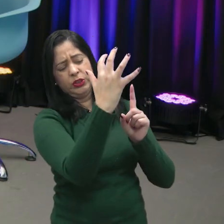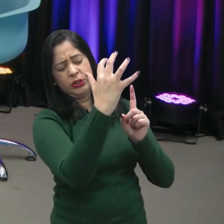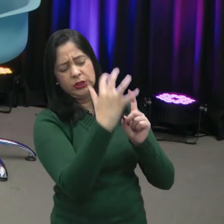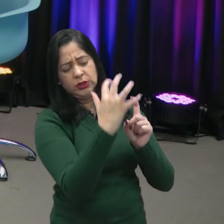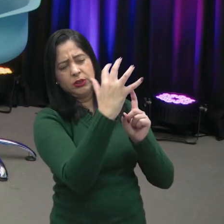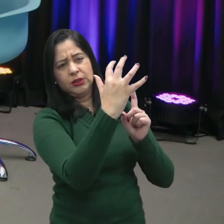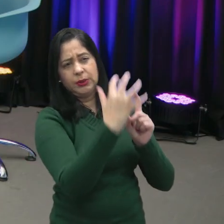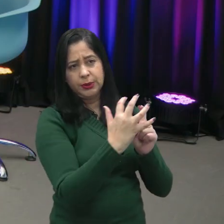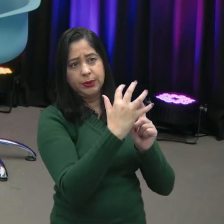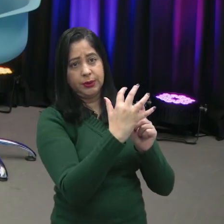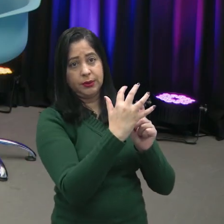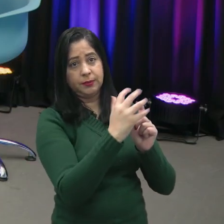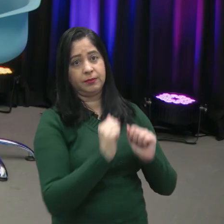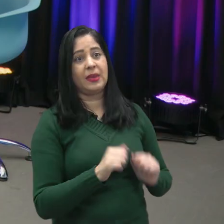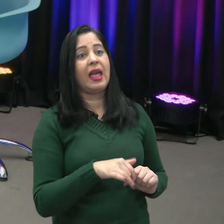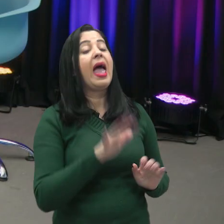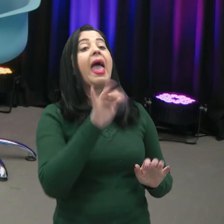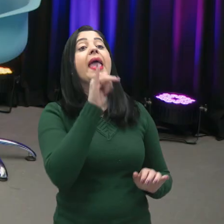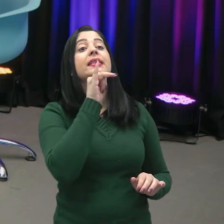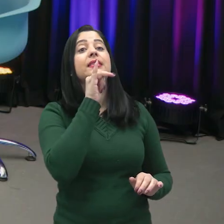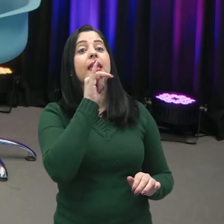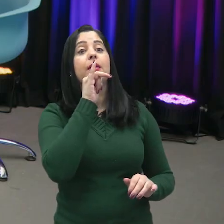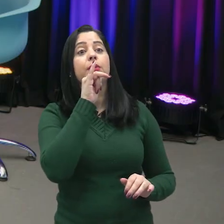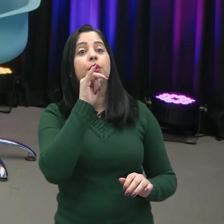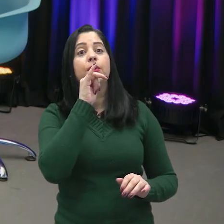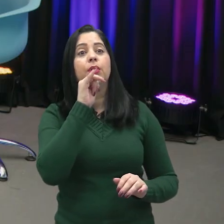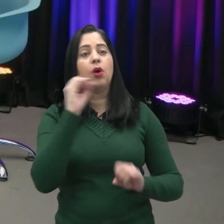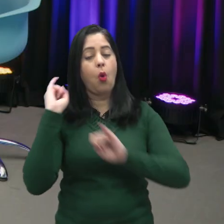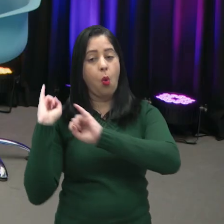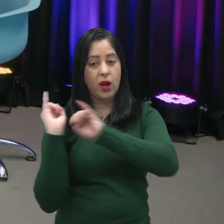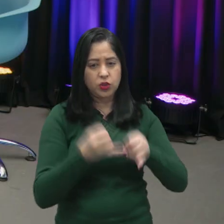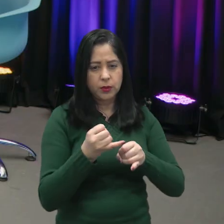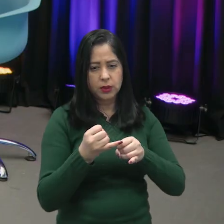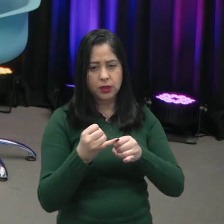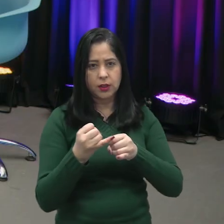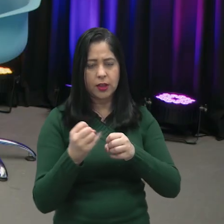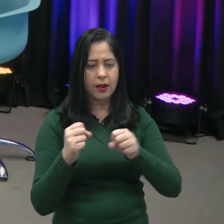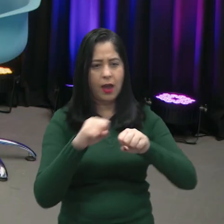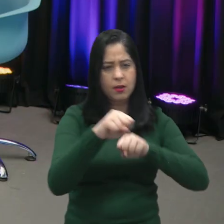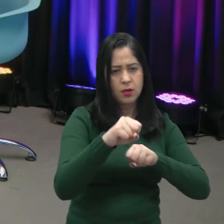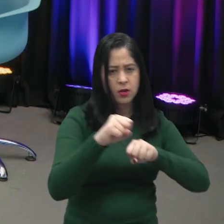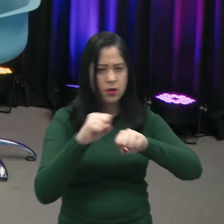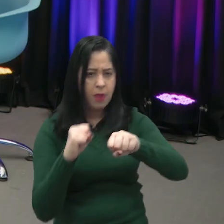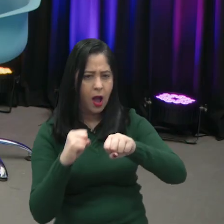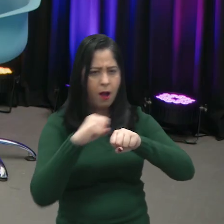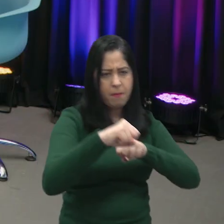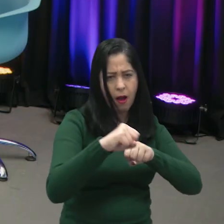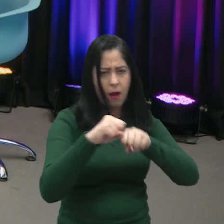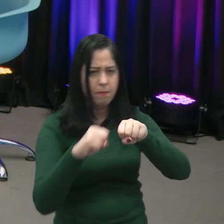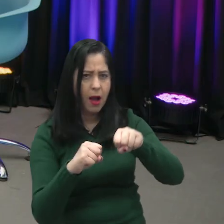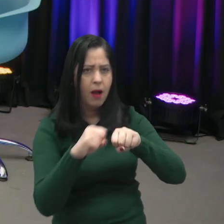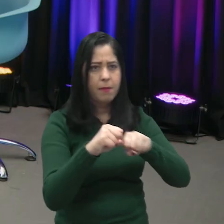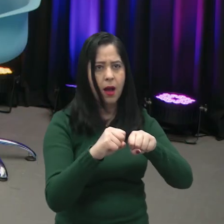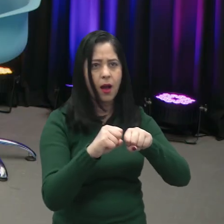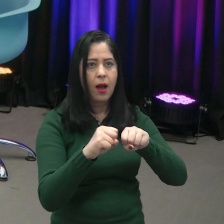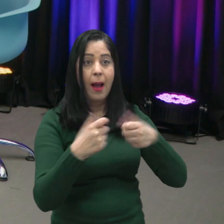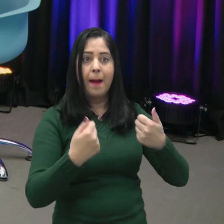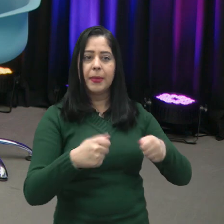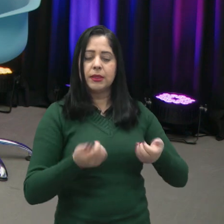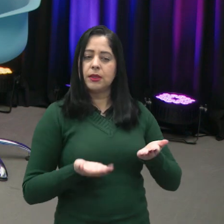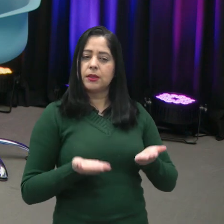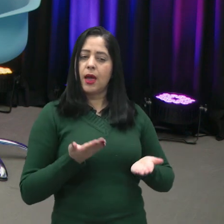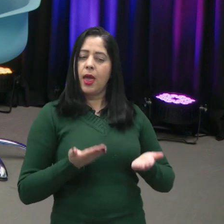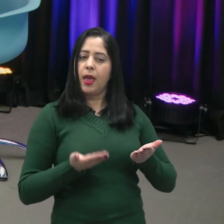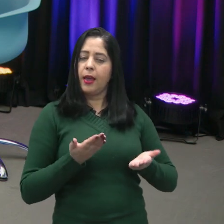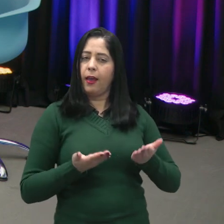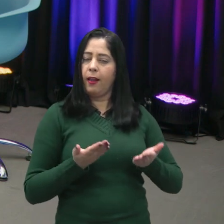por exemplo, na modalidade do jiu-jitsu, você está lá sendo pressionado pelo seu adversário, você depende de você mesmo para sair com calma, com